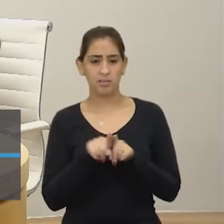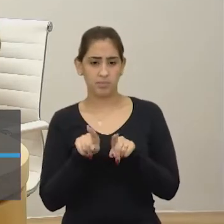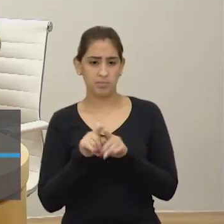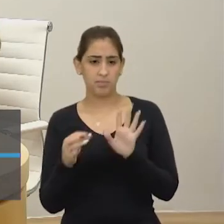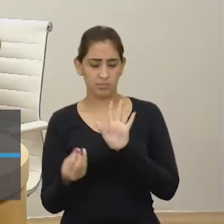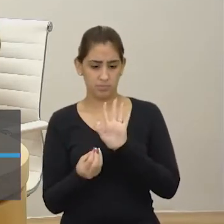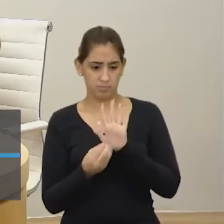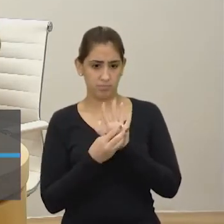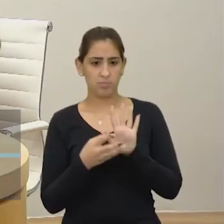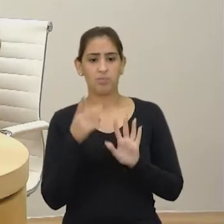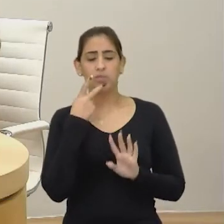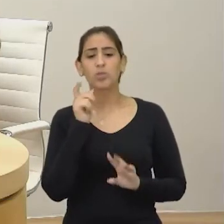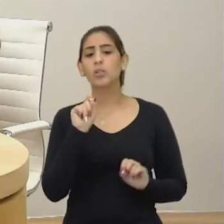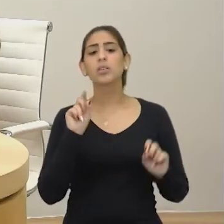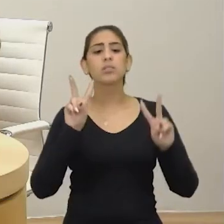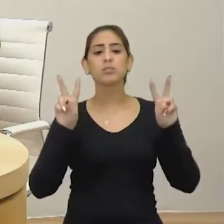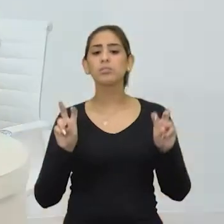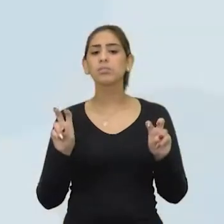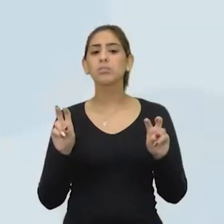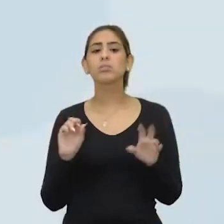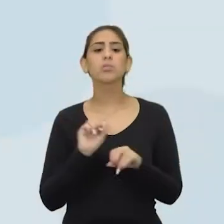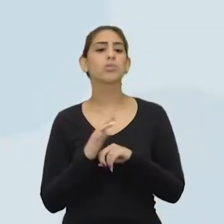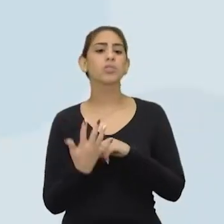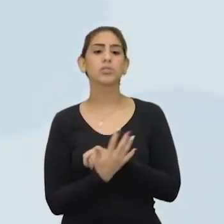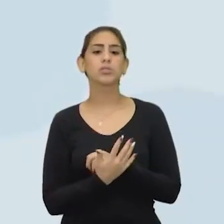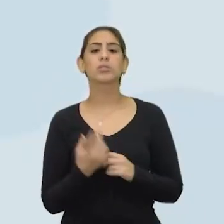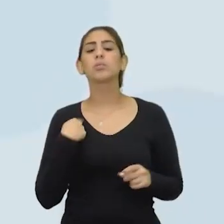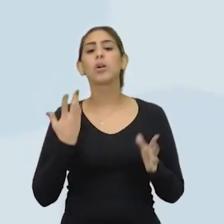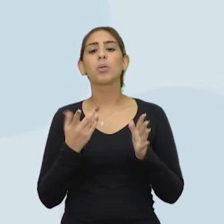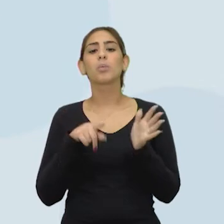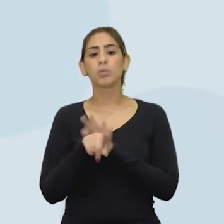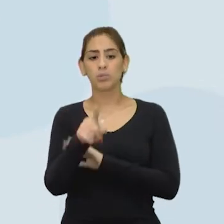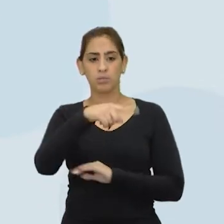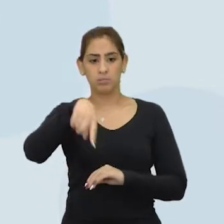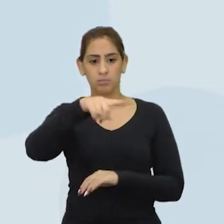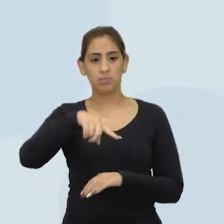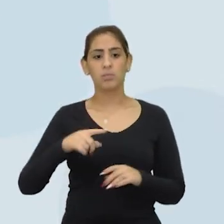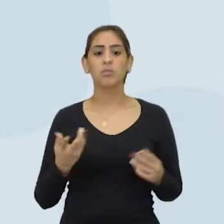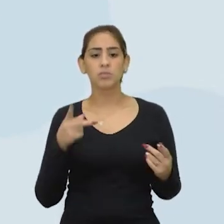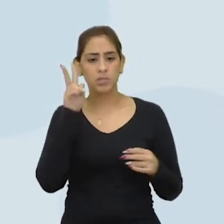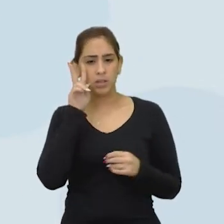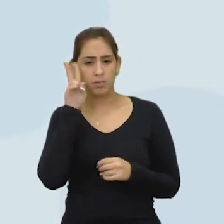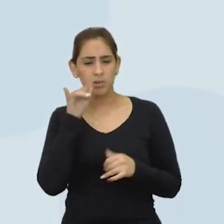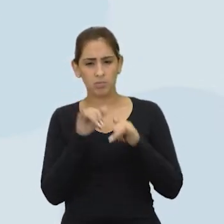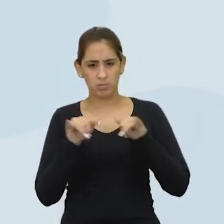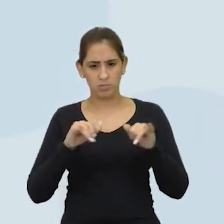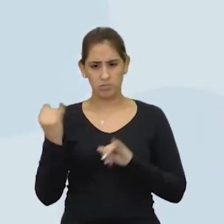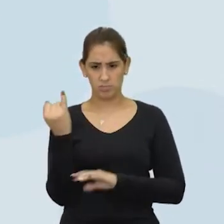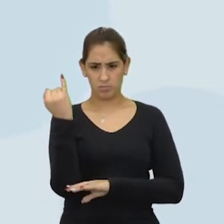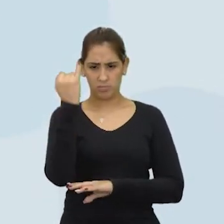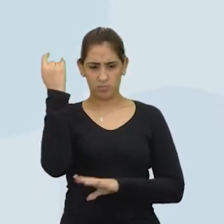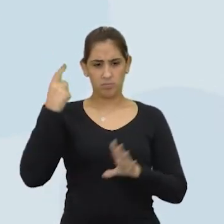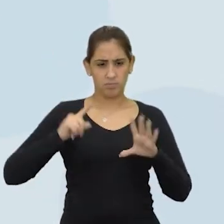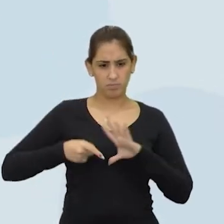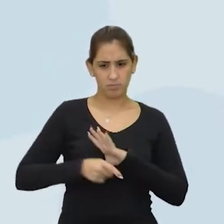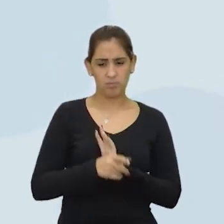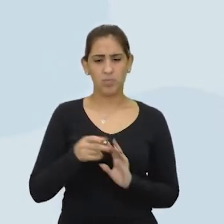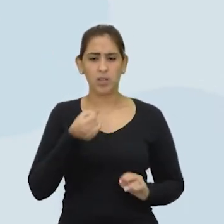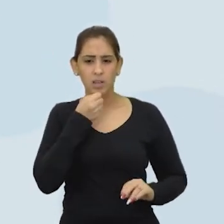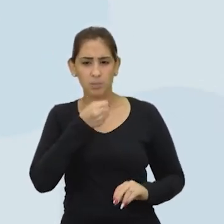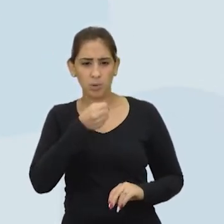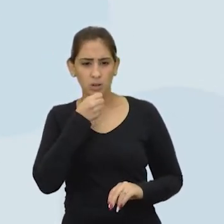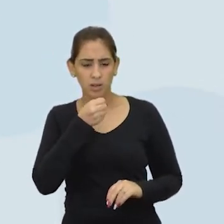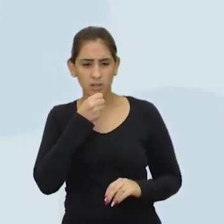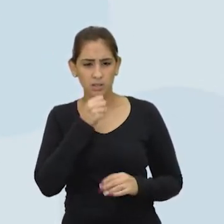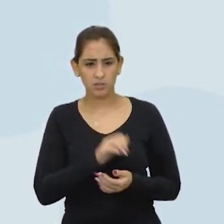a Covid. E você, na tela, pergunta, você se lembra de alguma notícia importante que foi aprofundada em